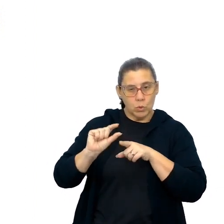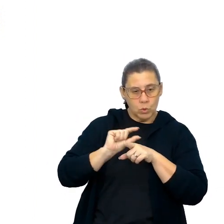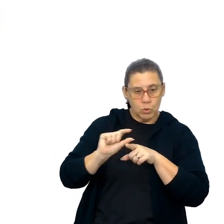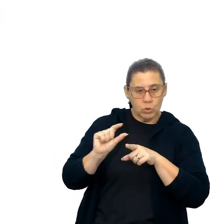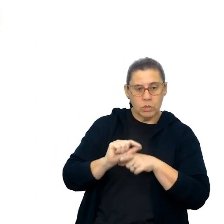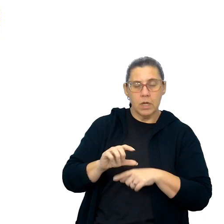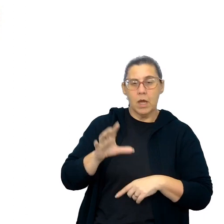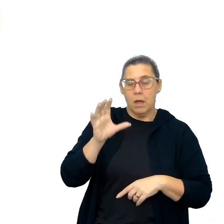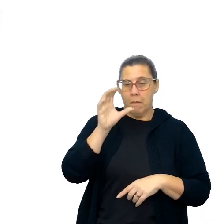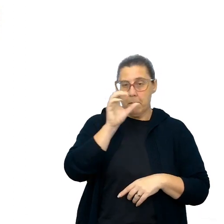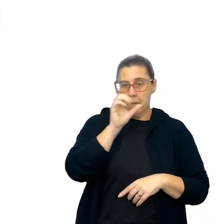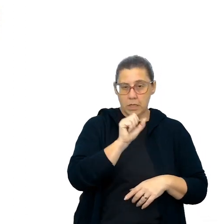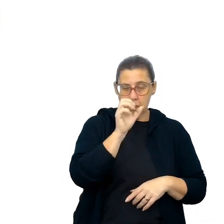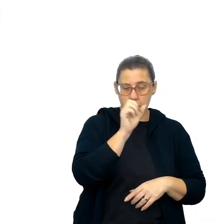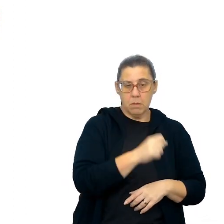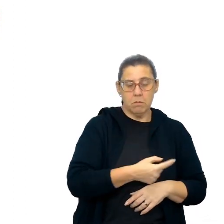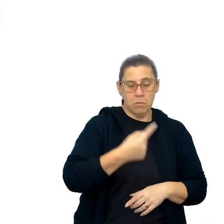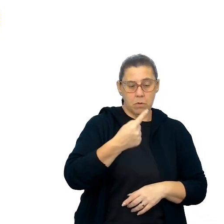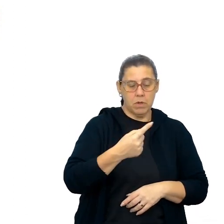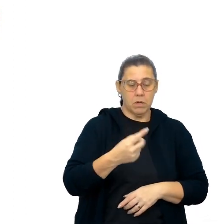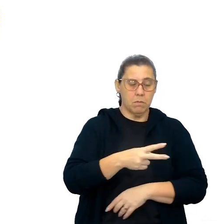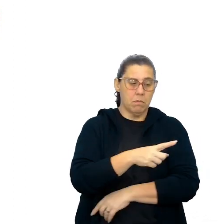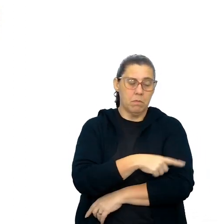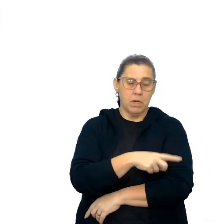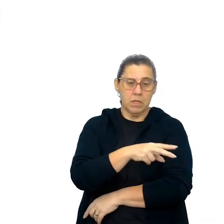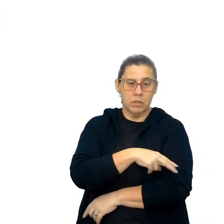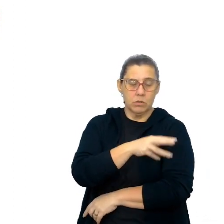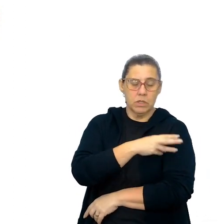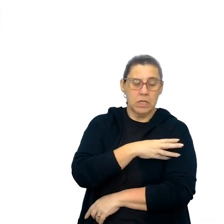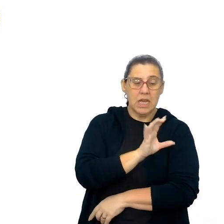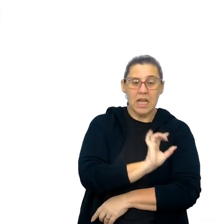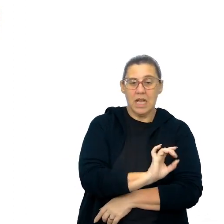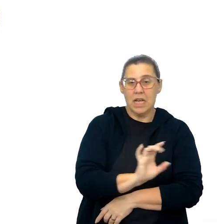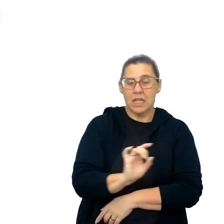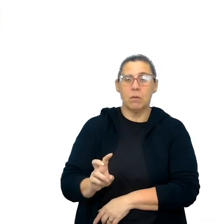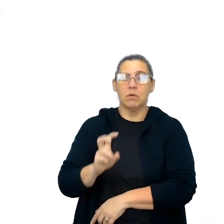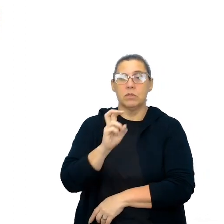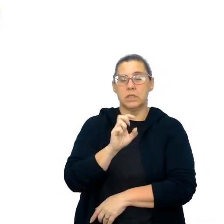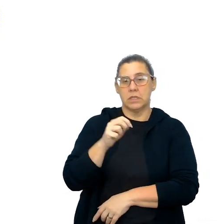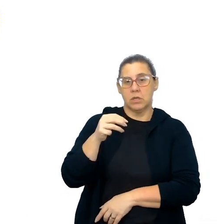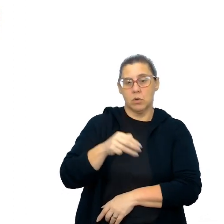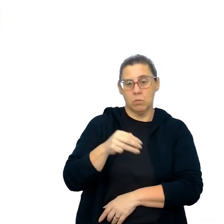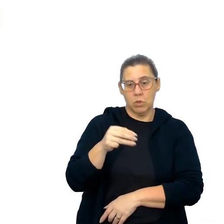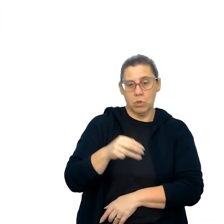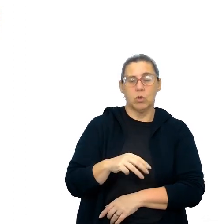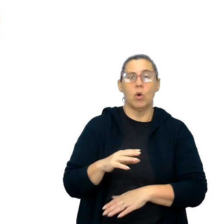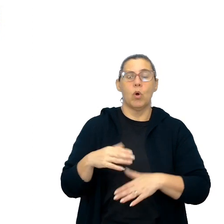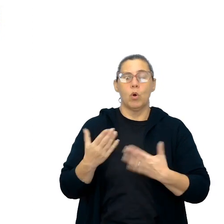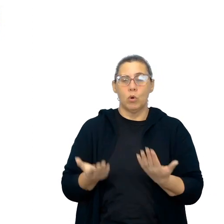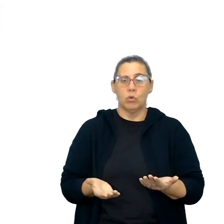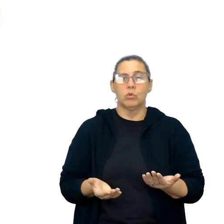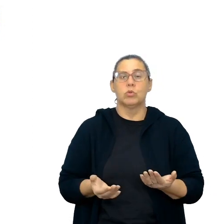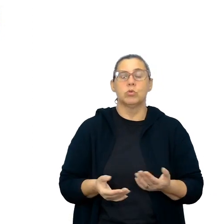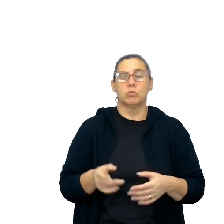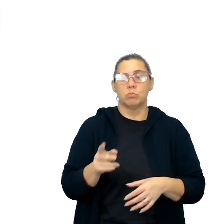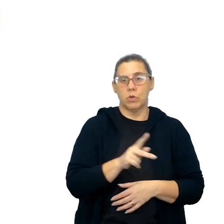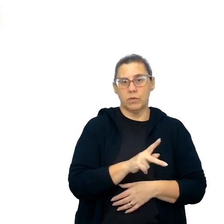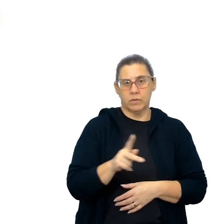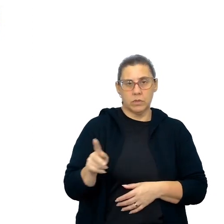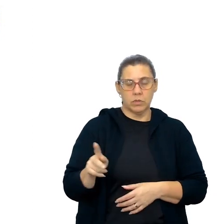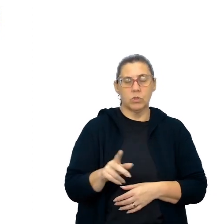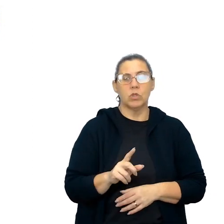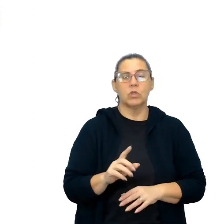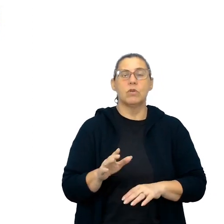da primeira, segunda e terceira série do ensino médio, cada uma com duração de 5 minutos, aonde os formadores, no caso nós, AES,